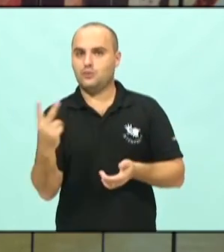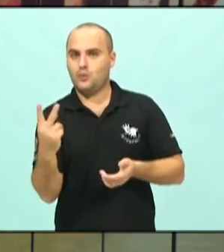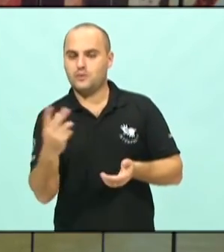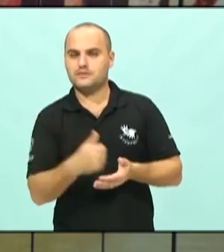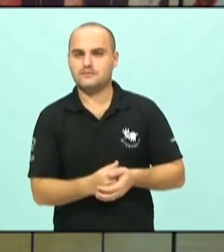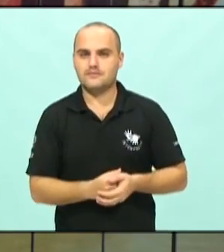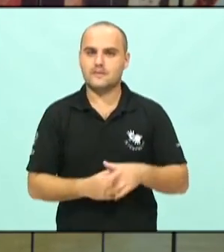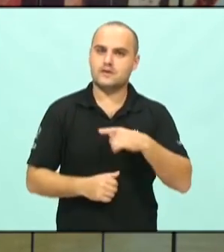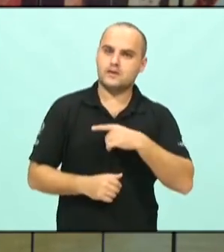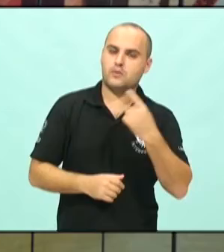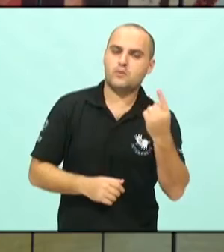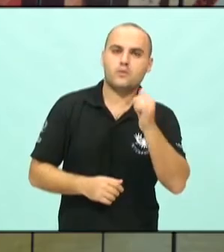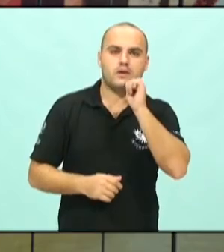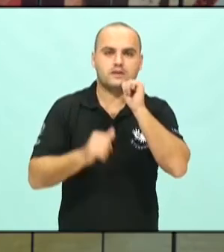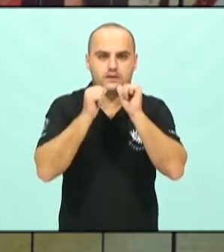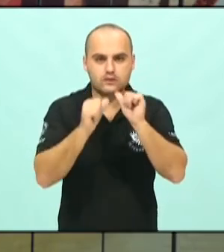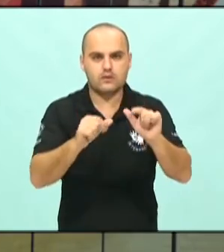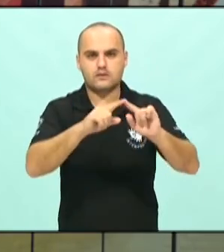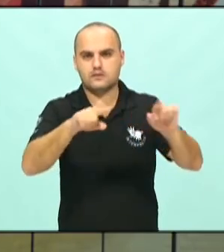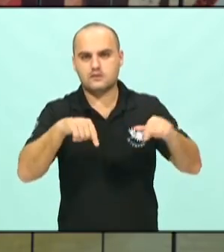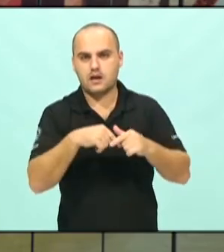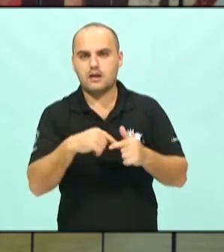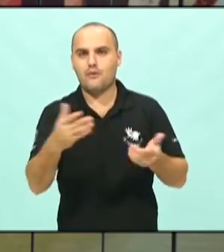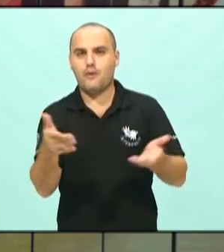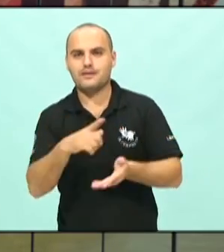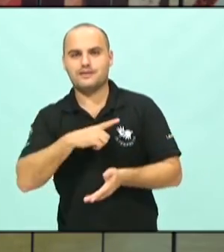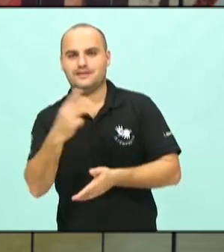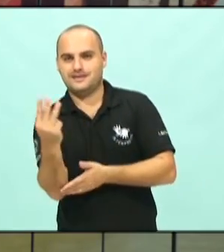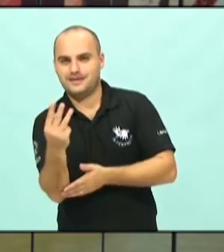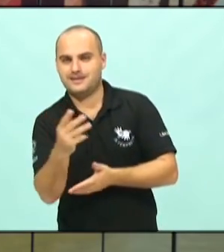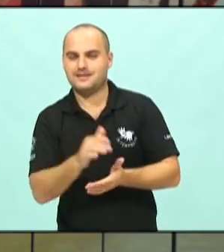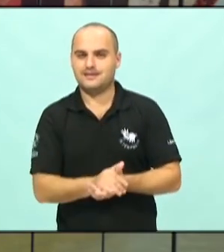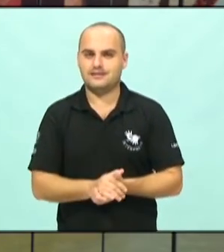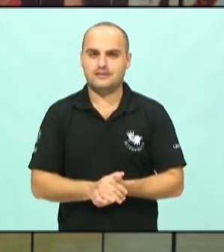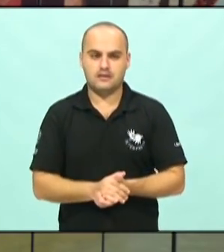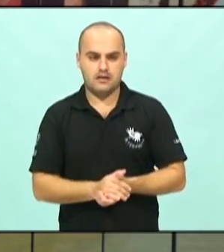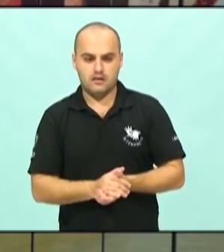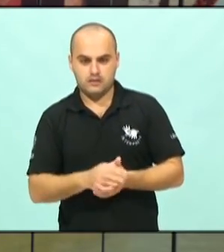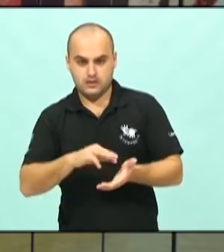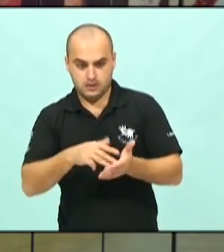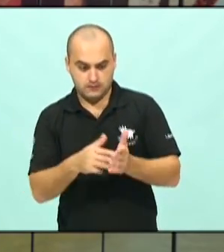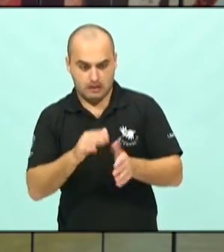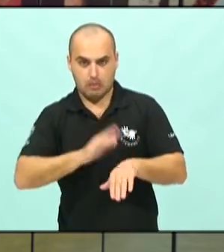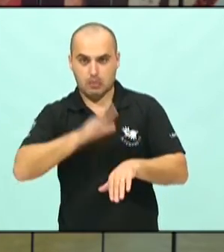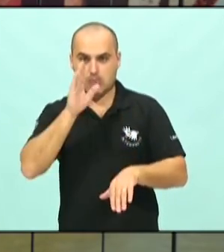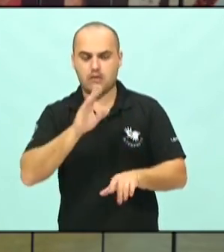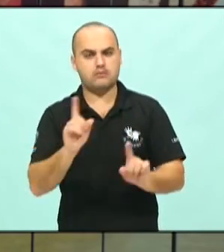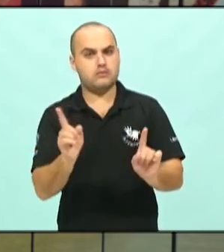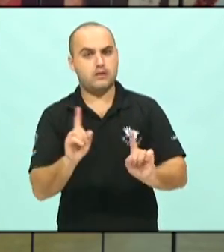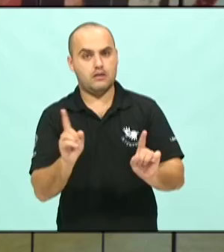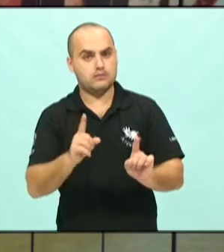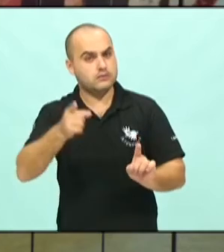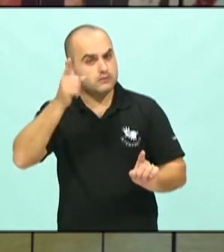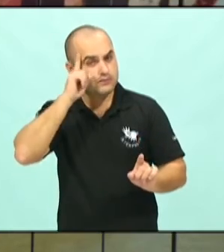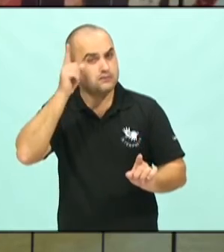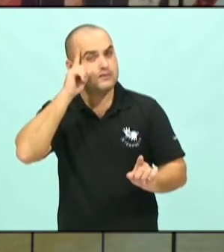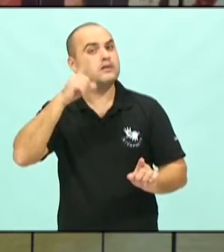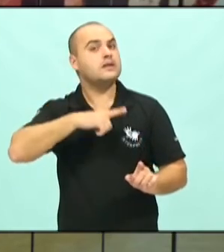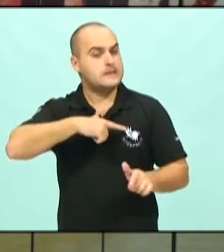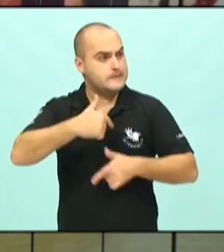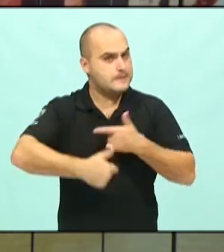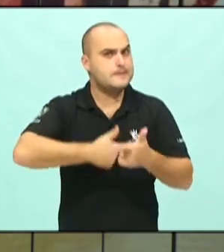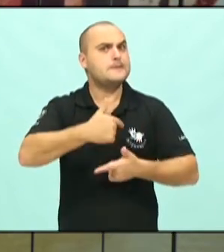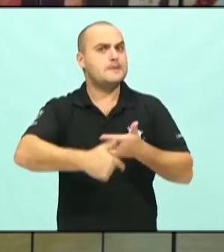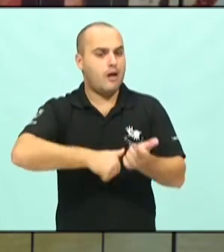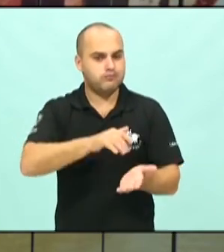Se tinha 1 assessor de gabinete, como se chama, hoje tem 3. É muito? Não, as demandas são diariamente bastante,